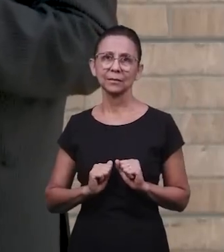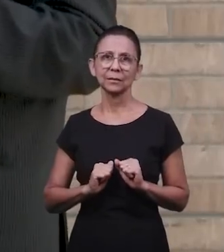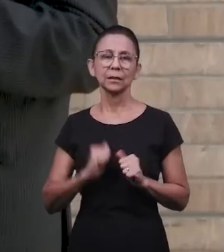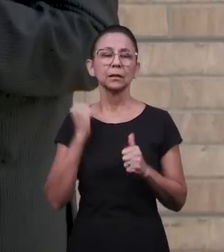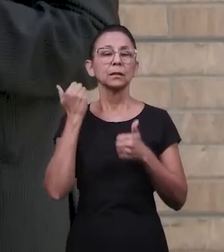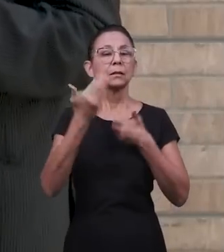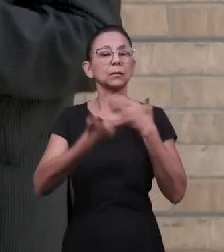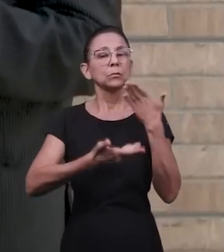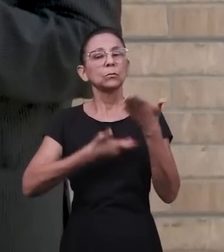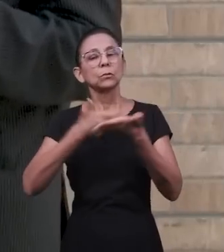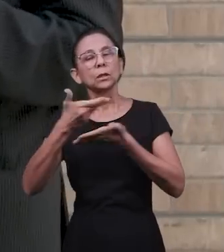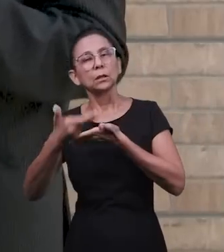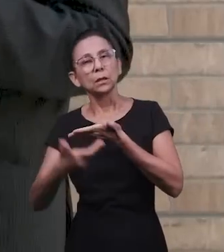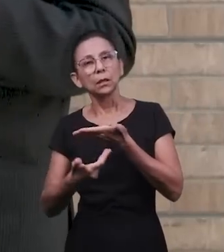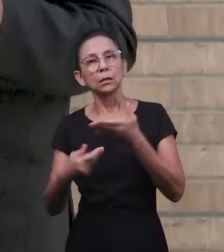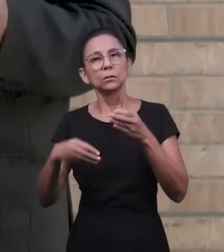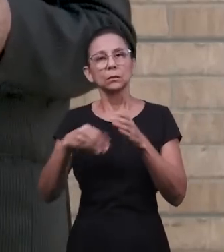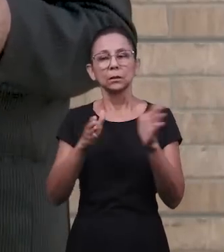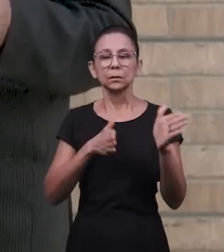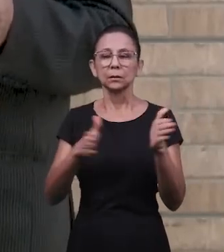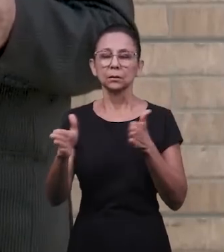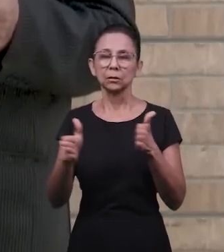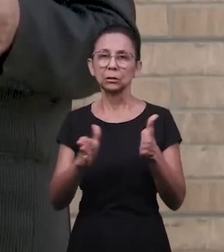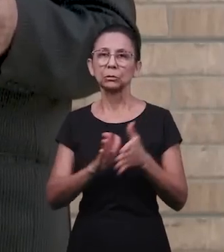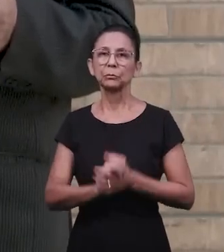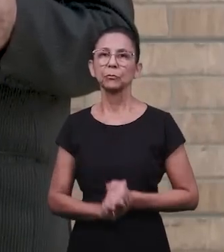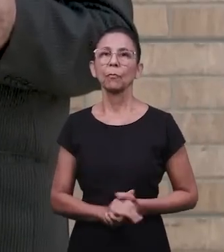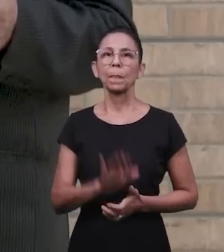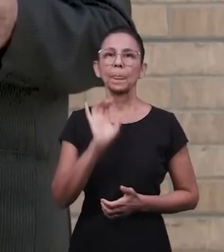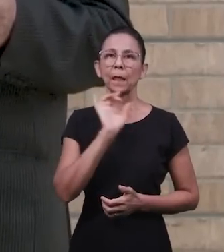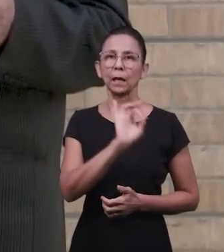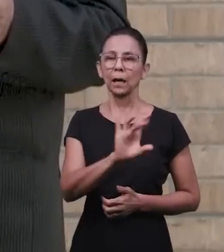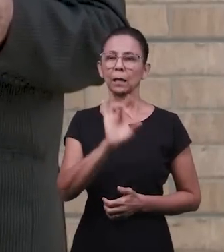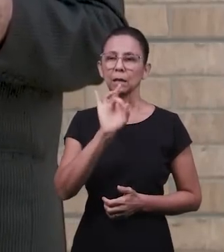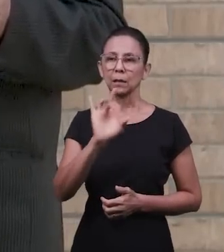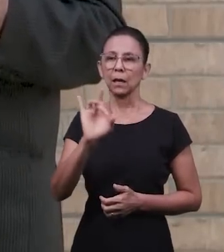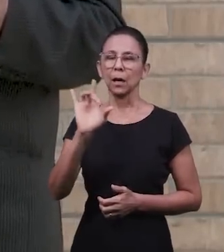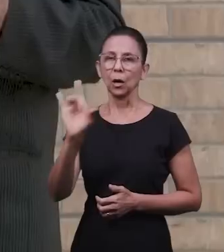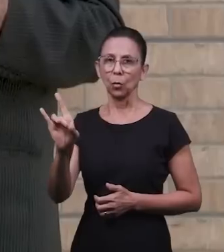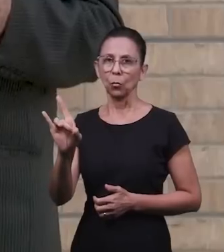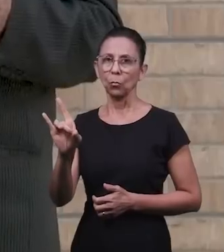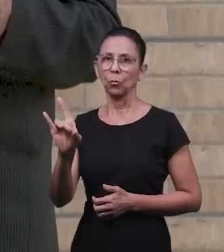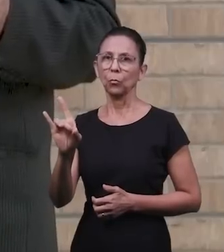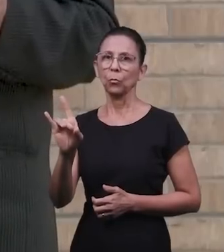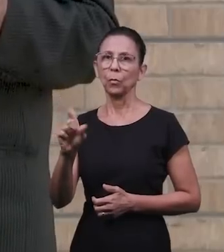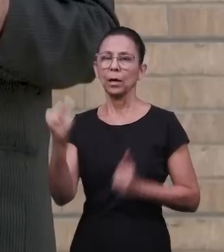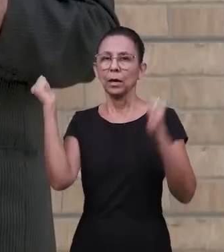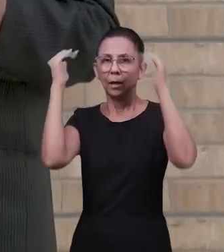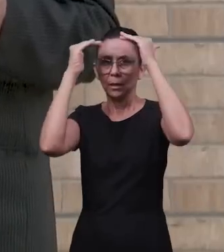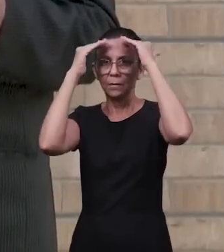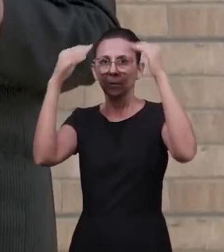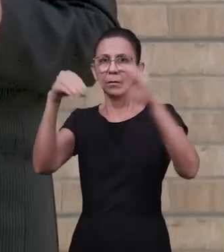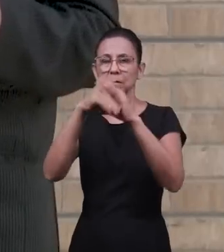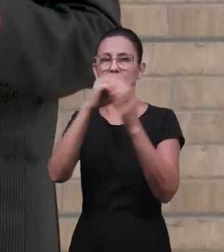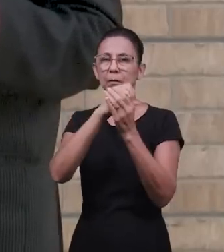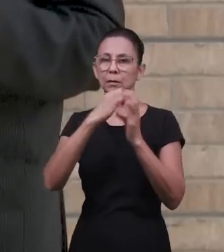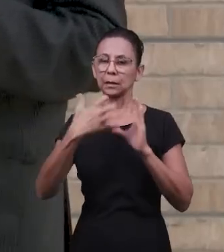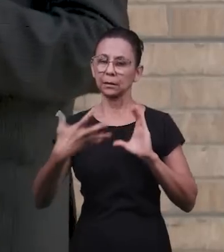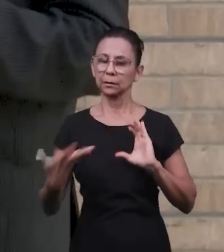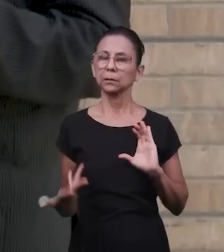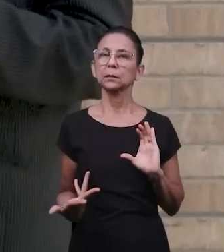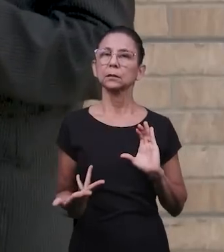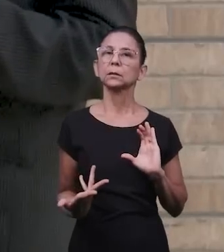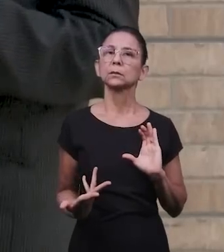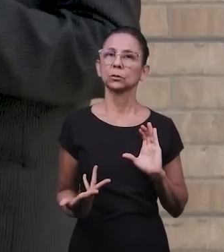acolhimento, na acessibilidade. Cada membro do corpo de Cristo é respeitado dentro da sua